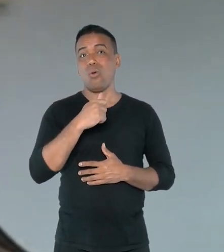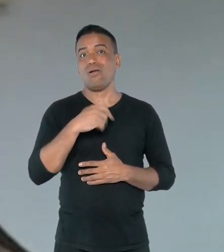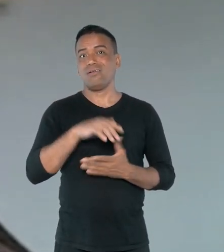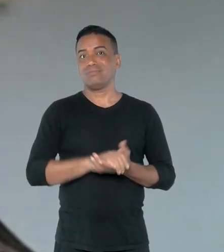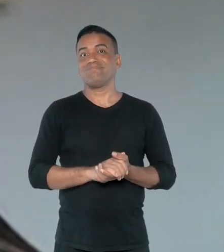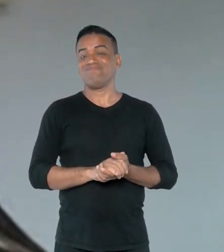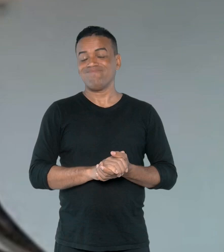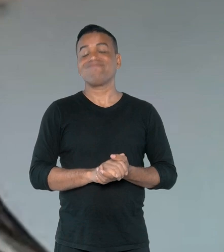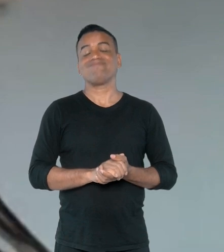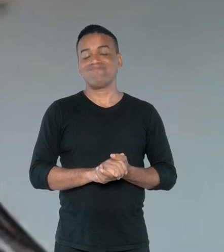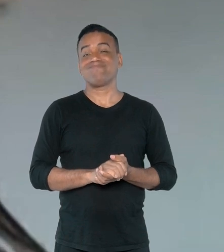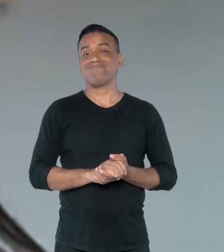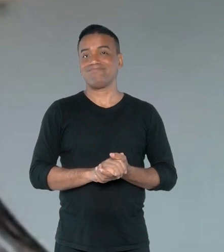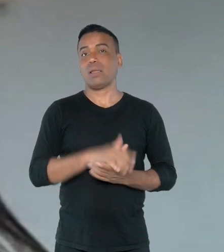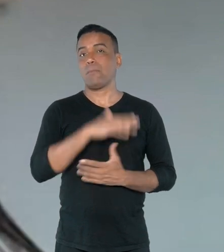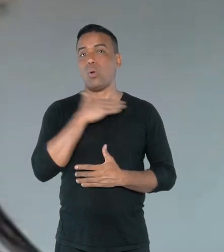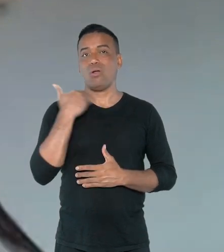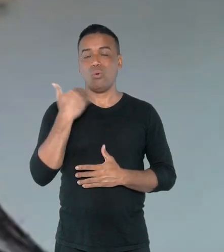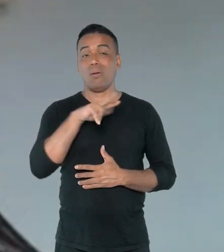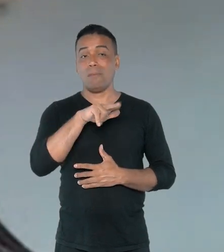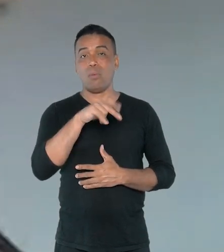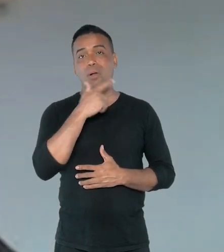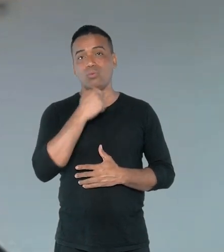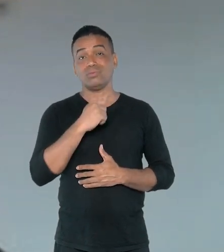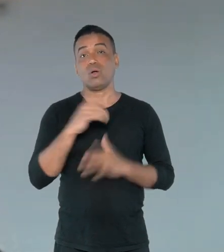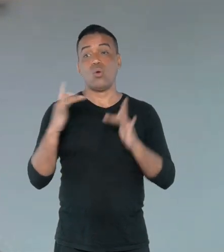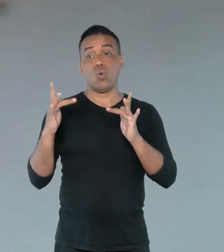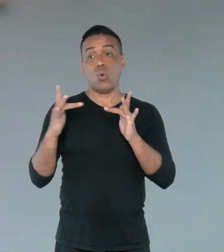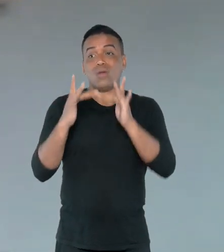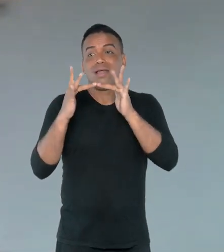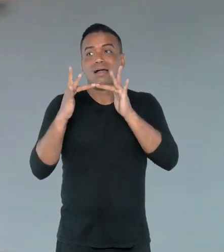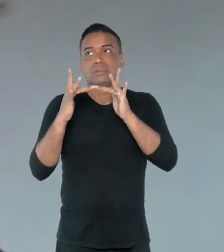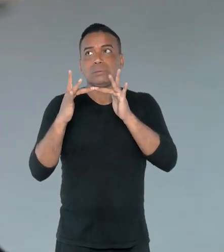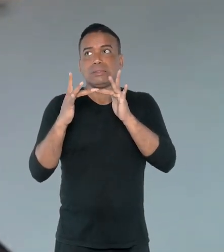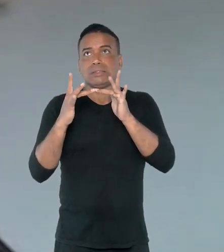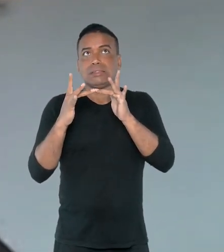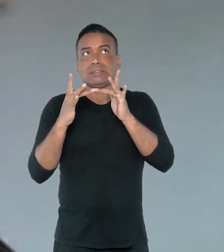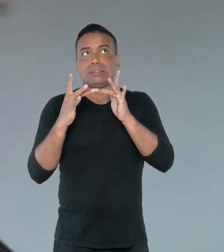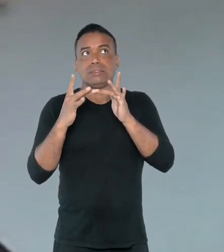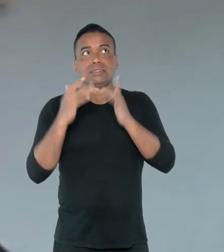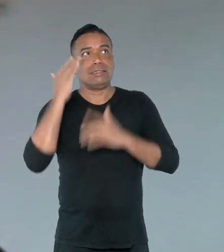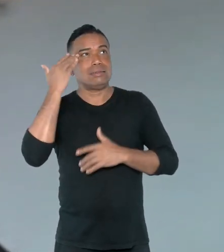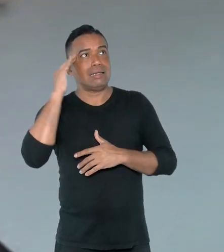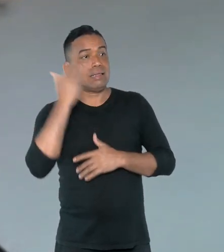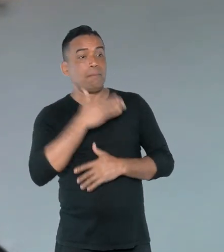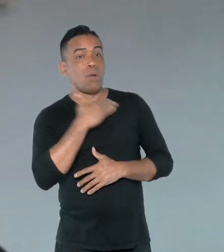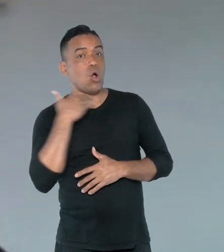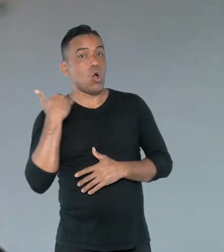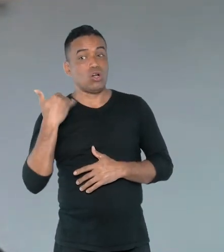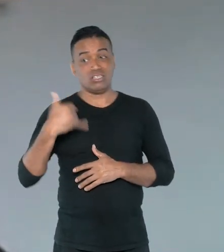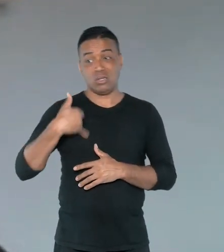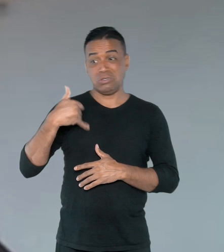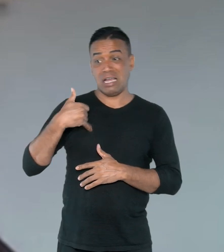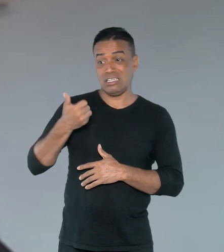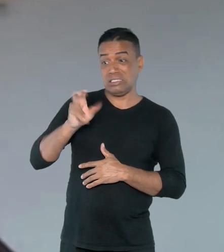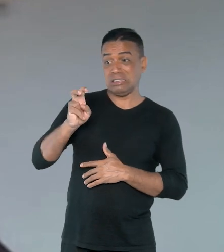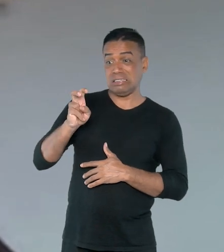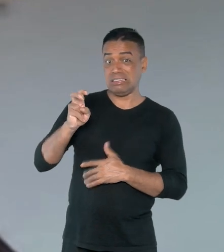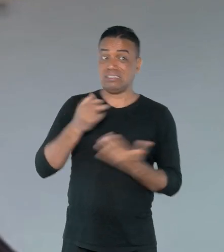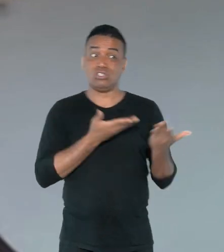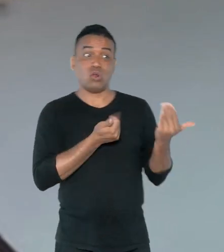e faleceu. Então, assim, esse contato com a morte, né, tão jovem ali na minha